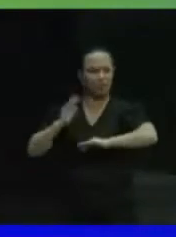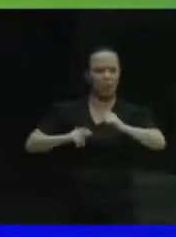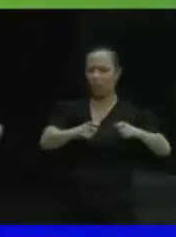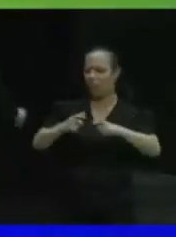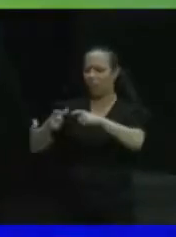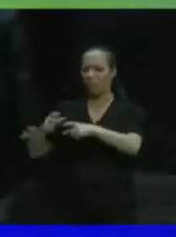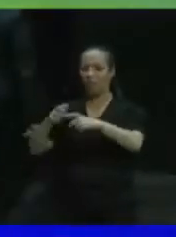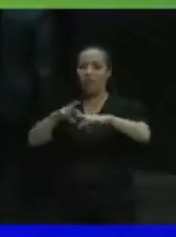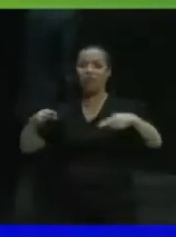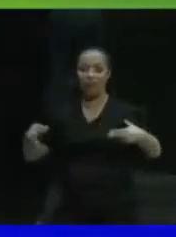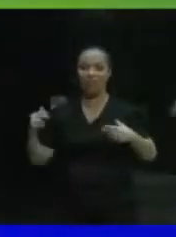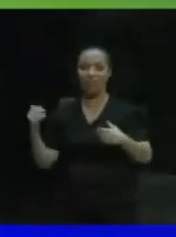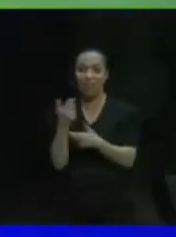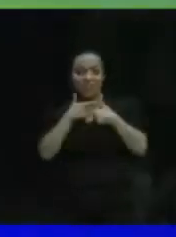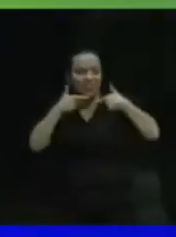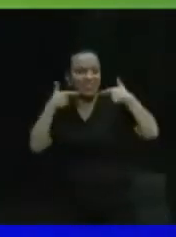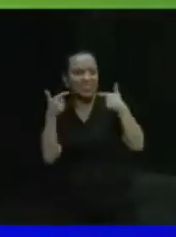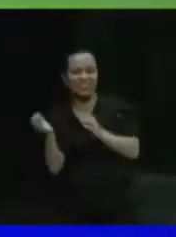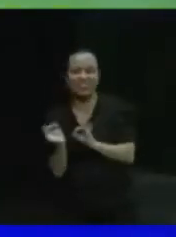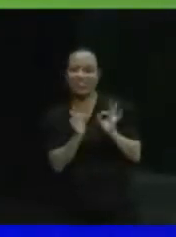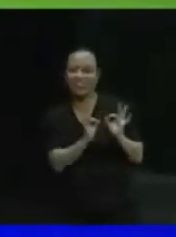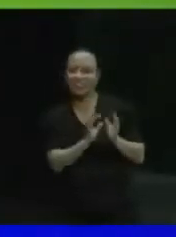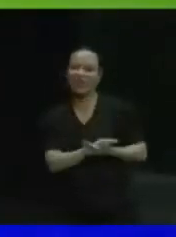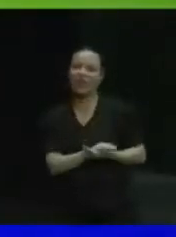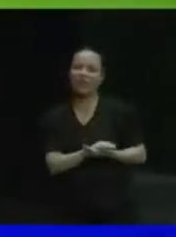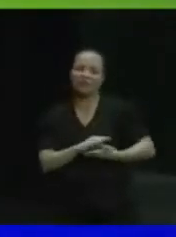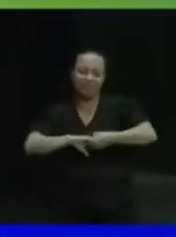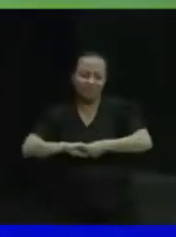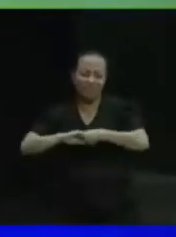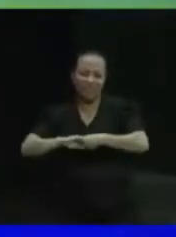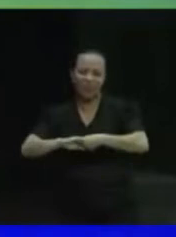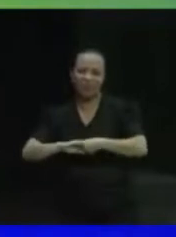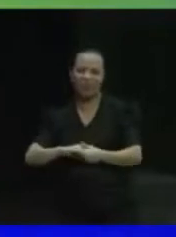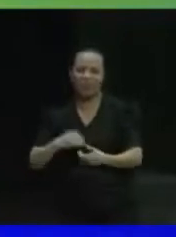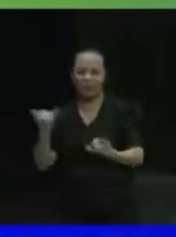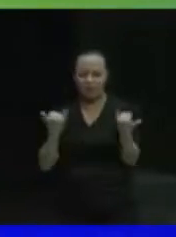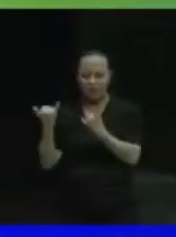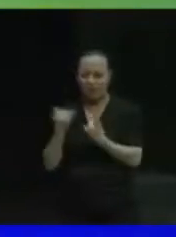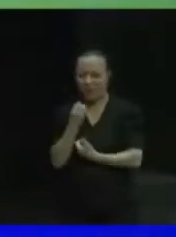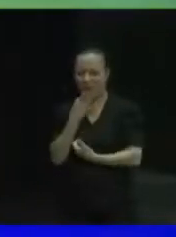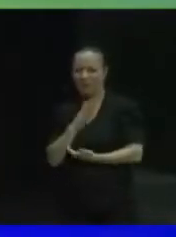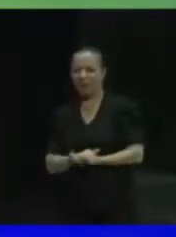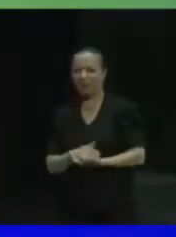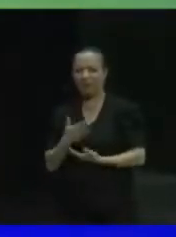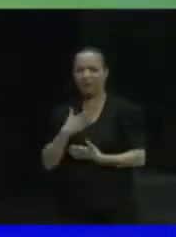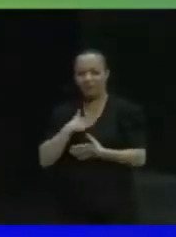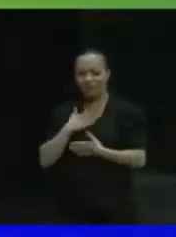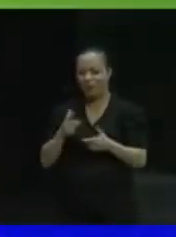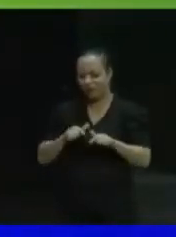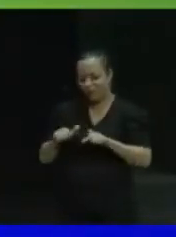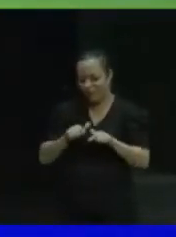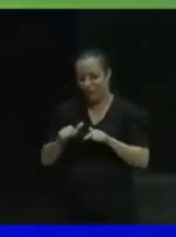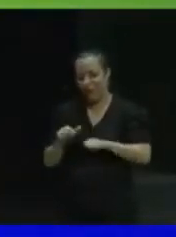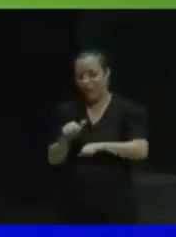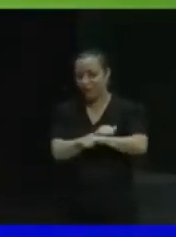lugar, e elas estão com um sorriso no rosto, me cumprimentam ou elogiam pelo trabalho realizado